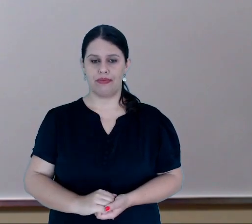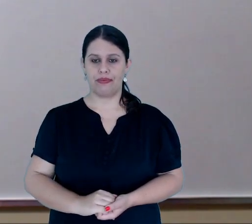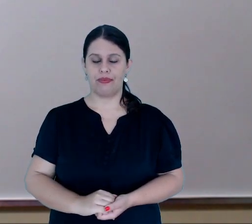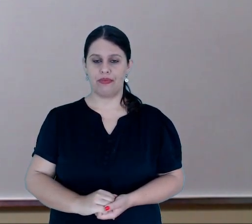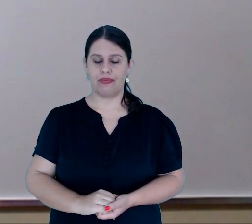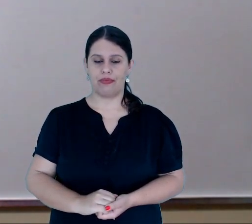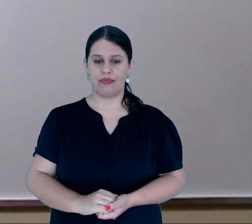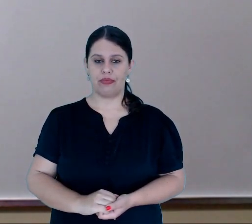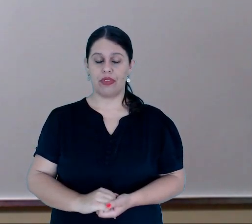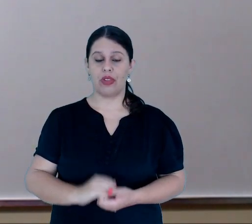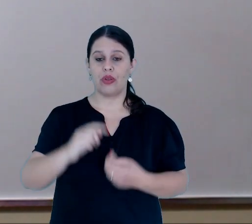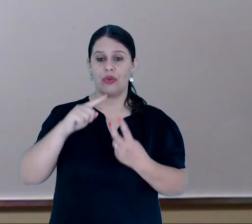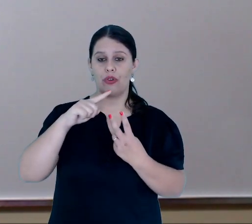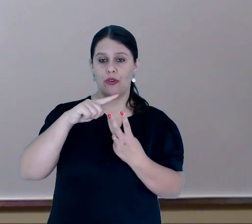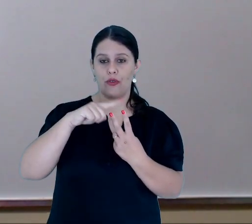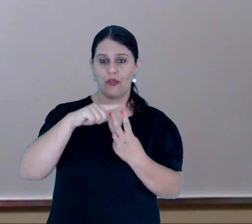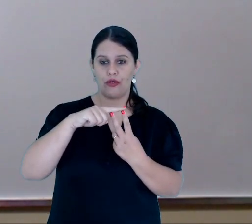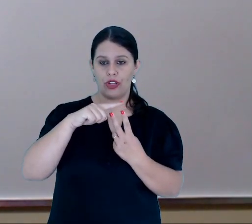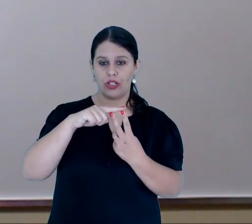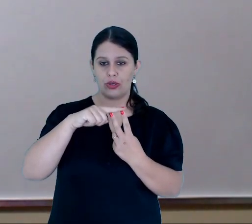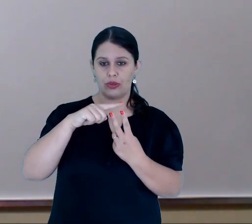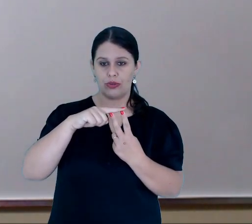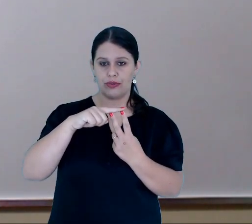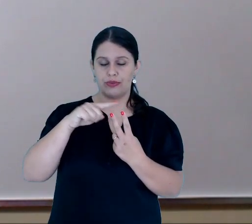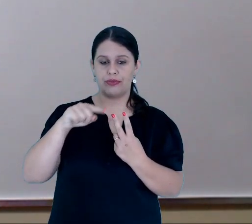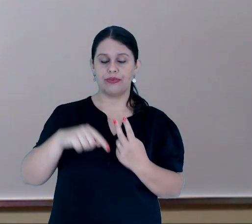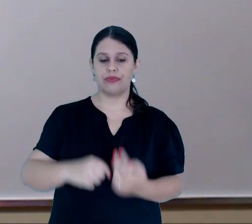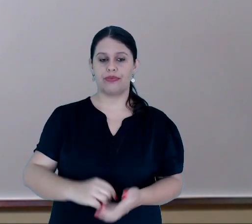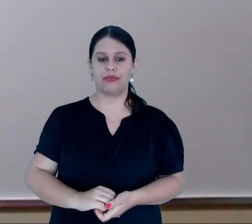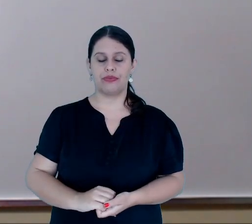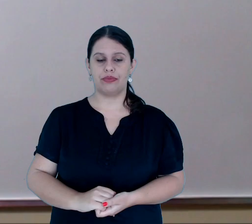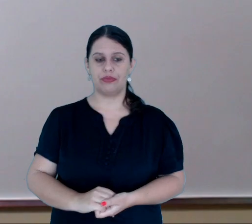Nós vamos ter aqui o vetor